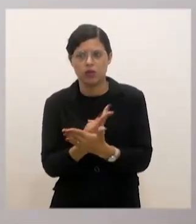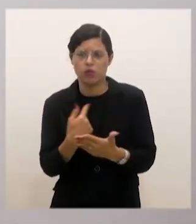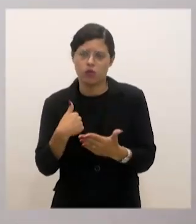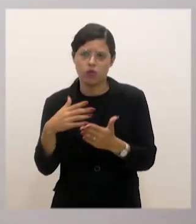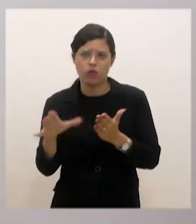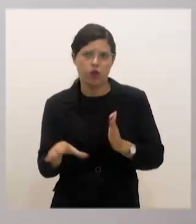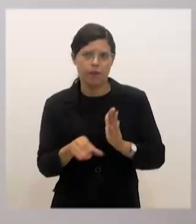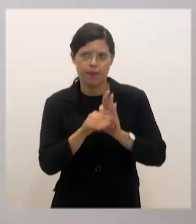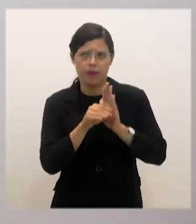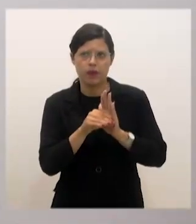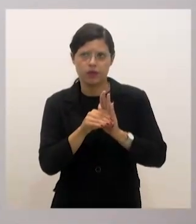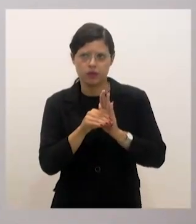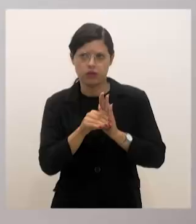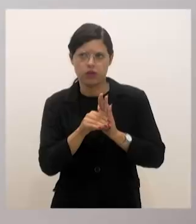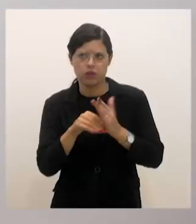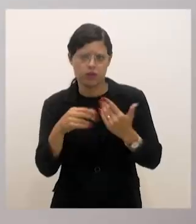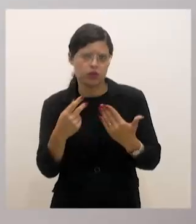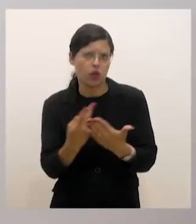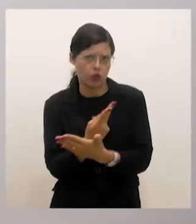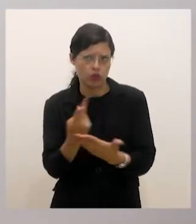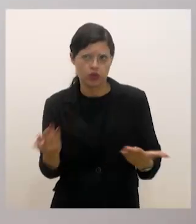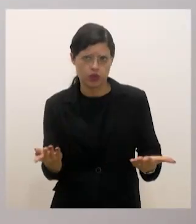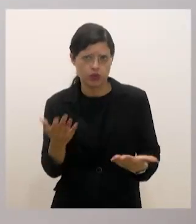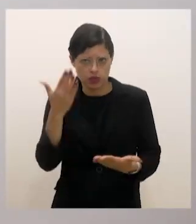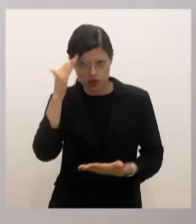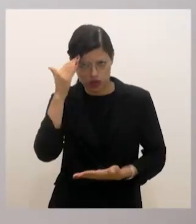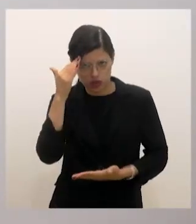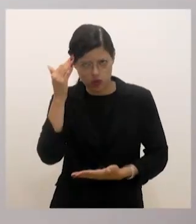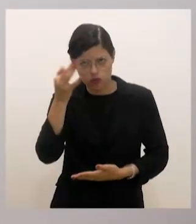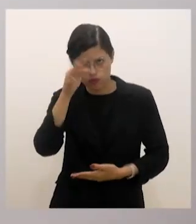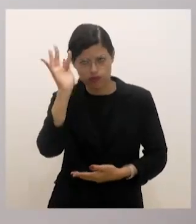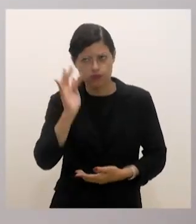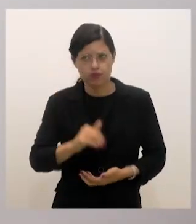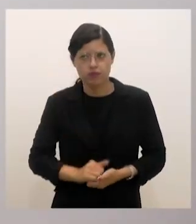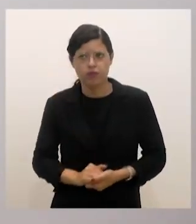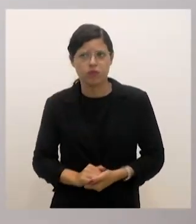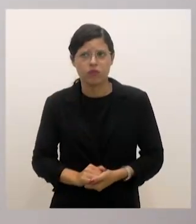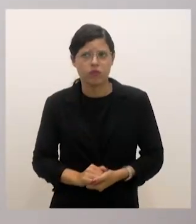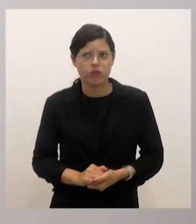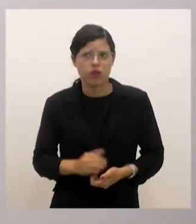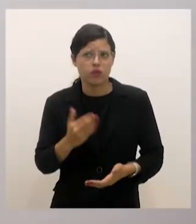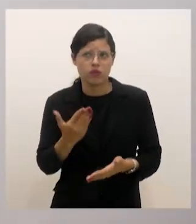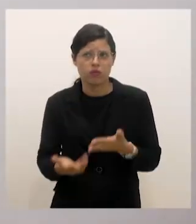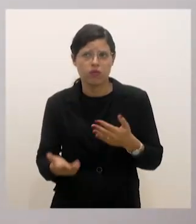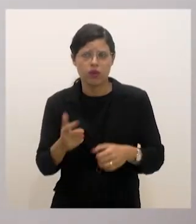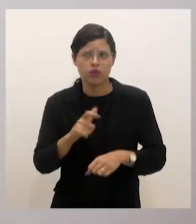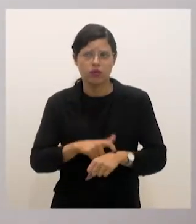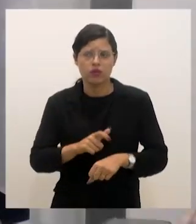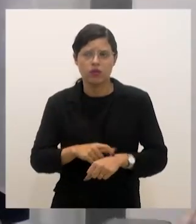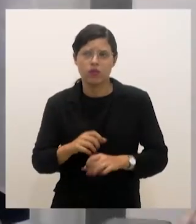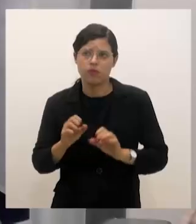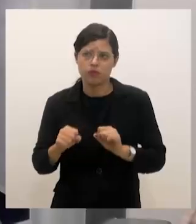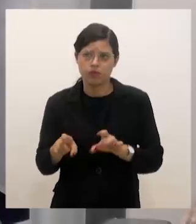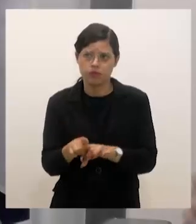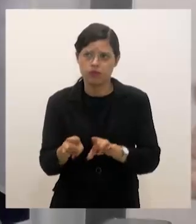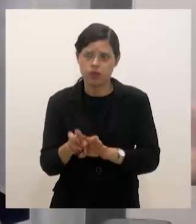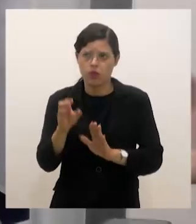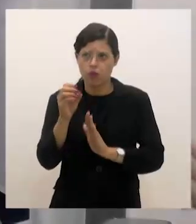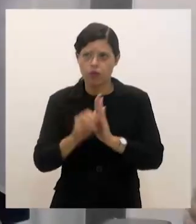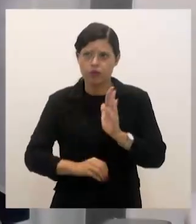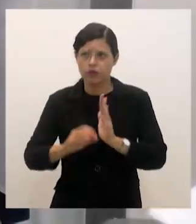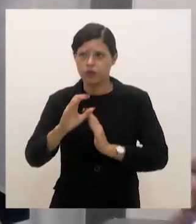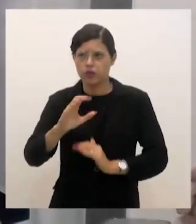isso aconteça. Entendeu, Fábio? Aí não se perde tempo. De qualquer forma, a gente pode mandar um ofício da CCJ